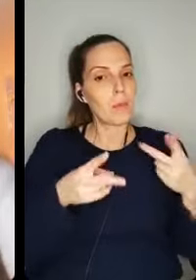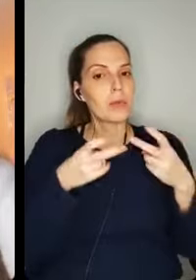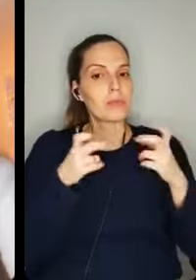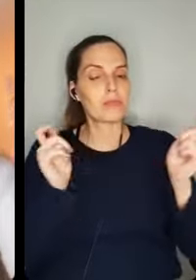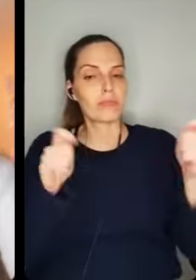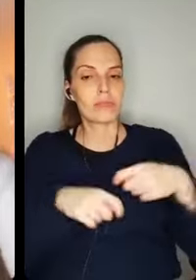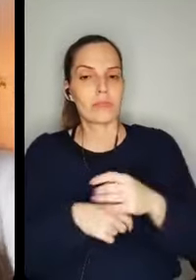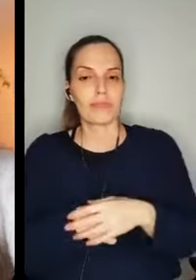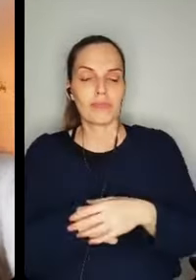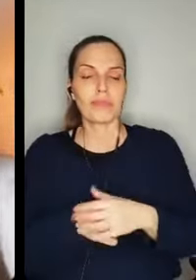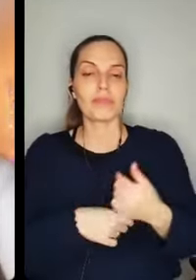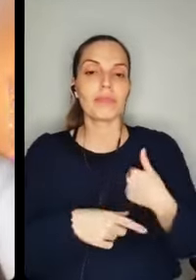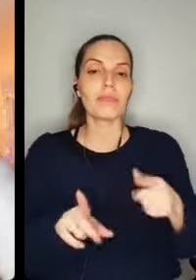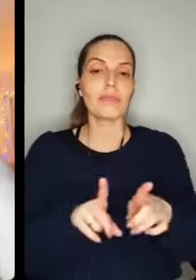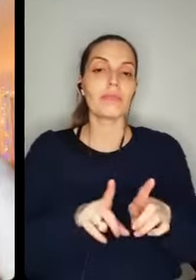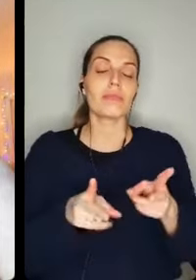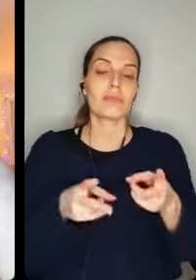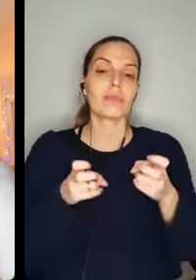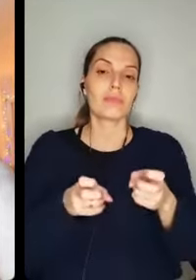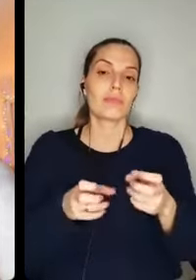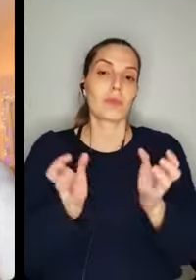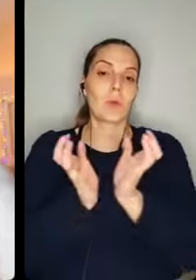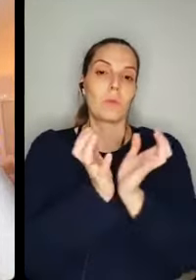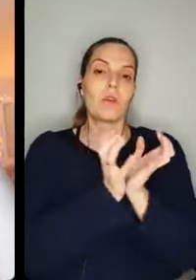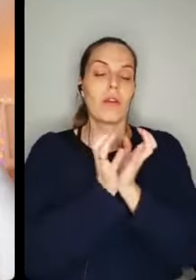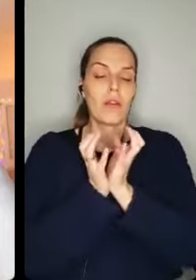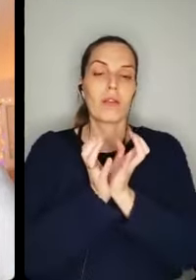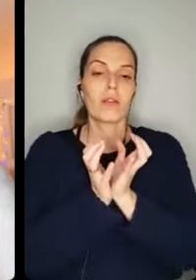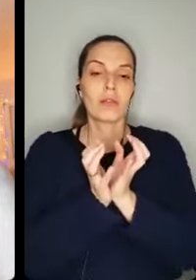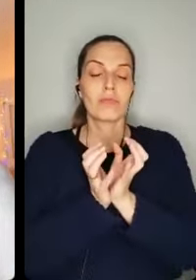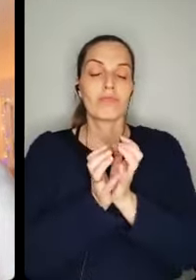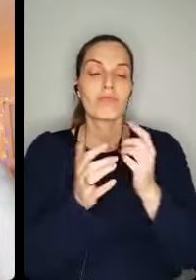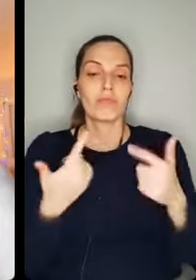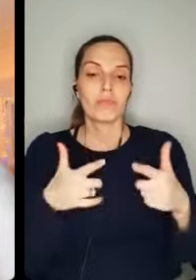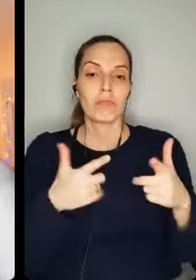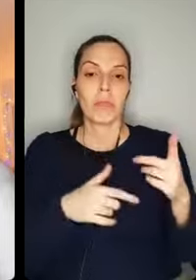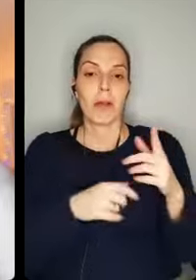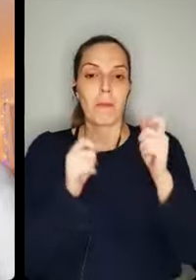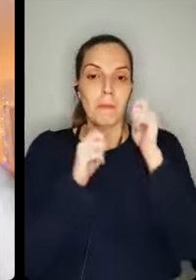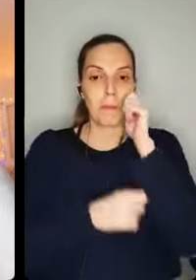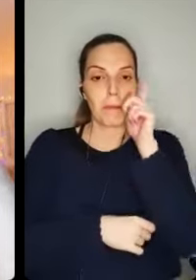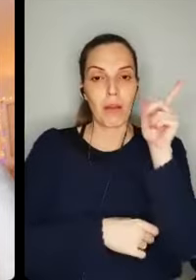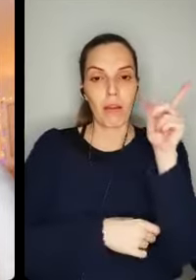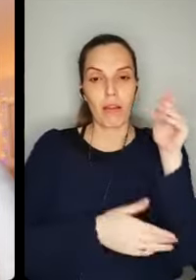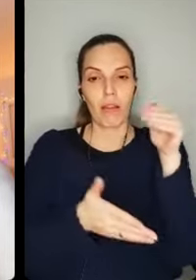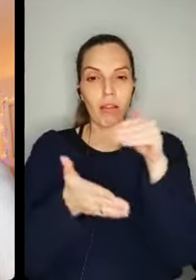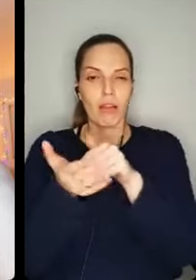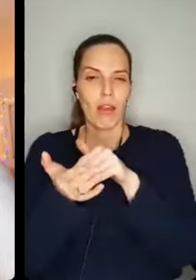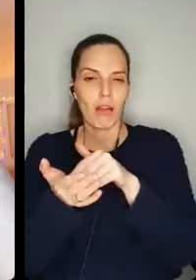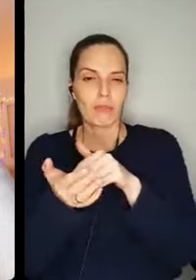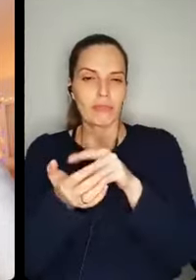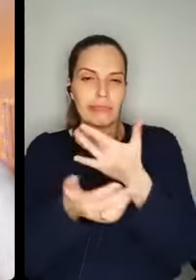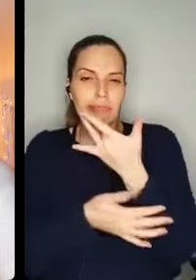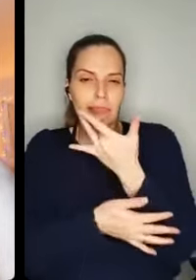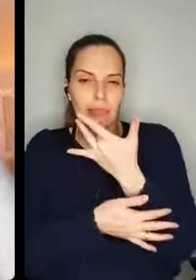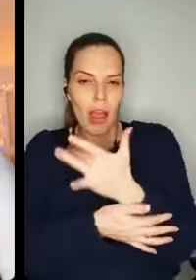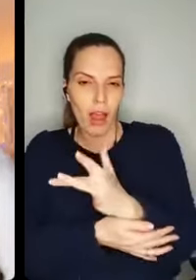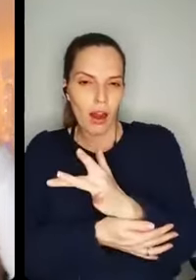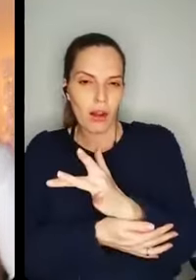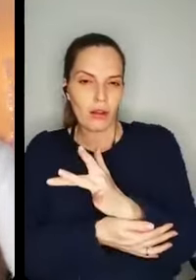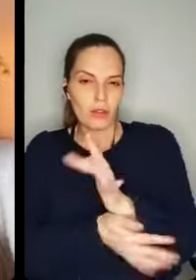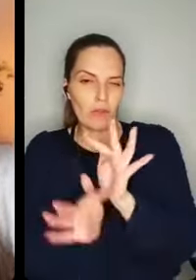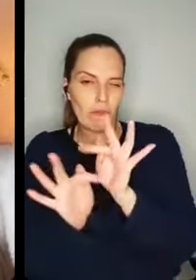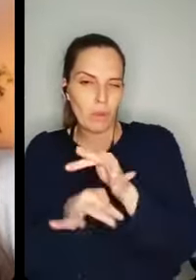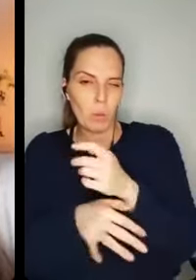por essa situação de trabalhar de manhã até final da tarde, mas eu acho que, como a Sofia falou,